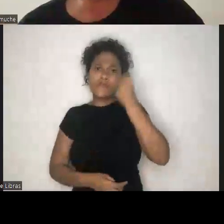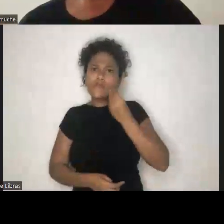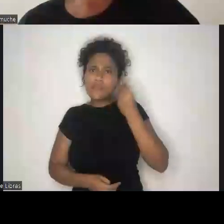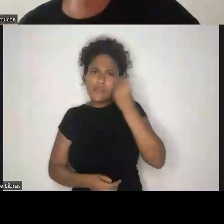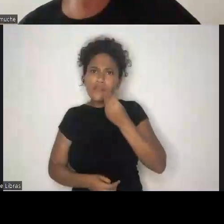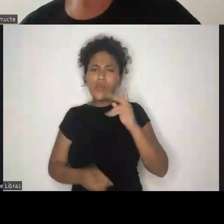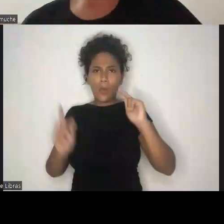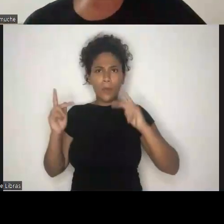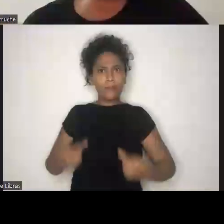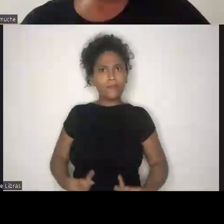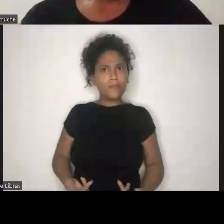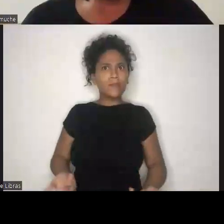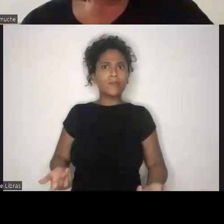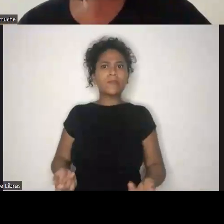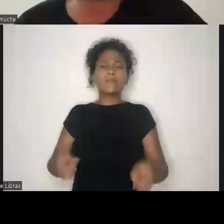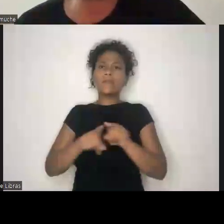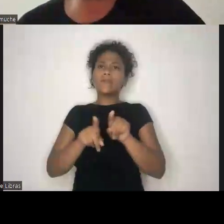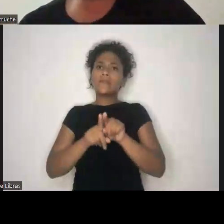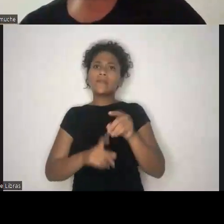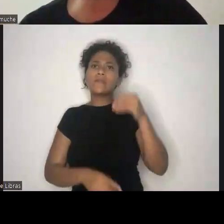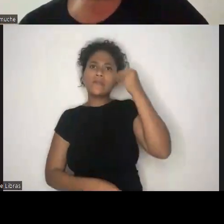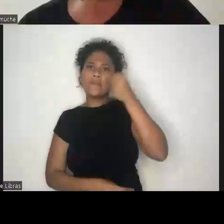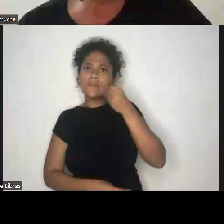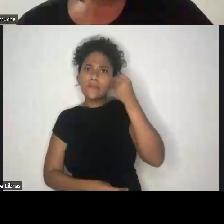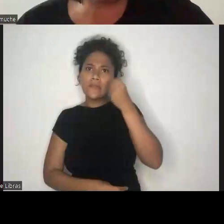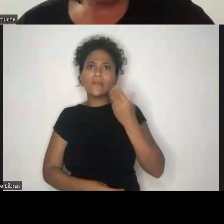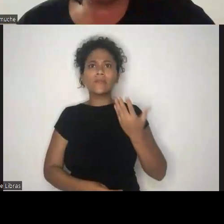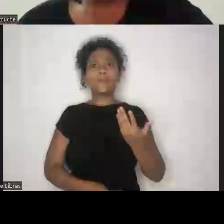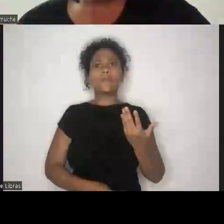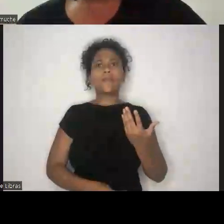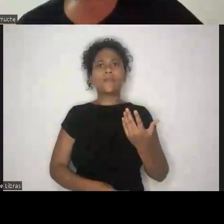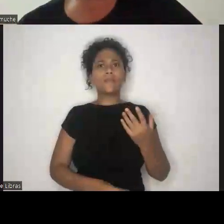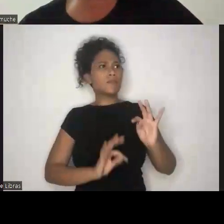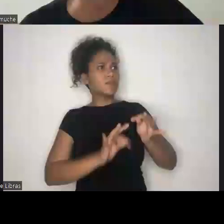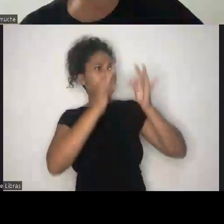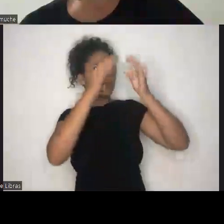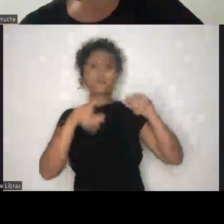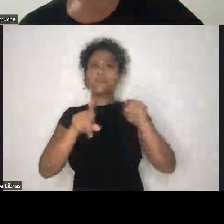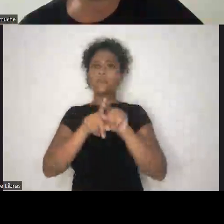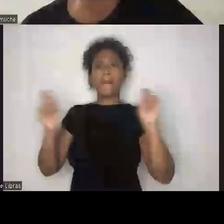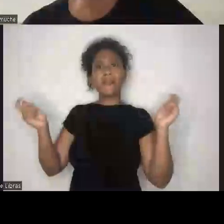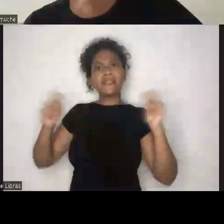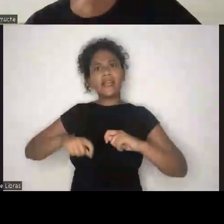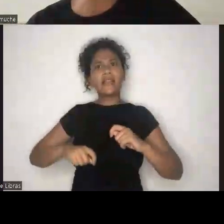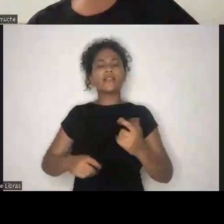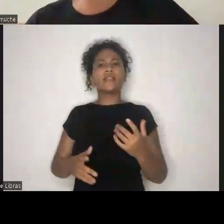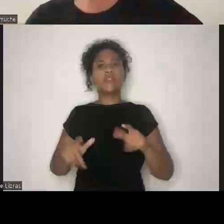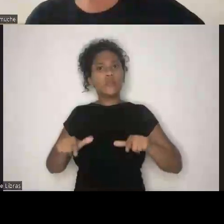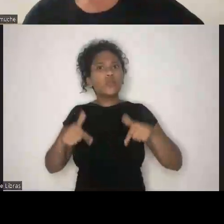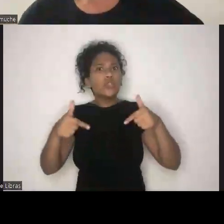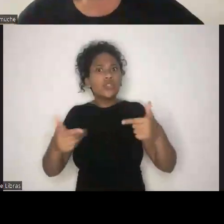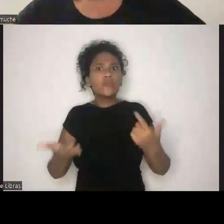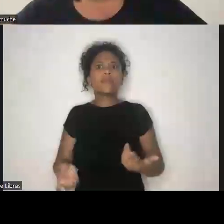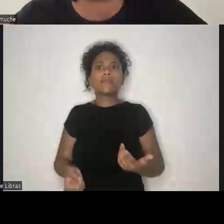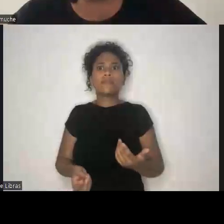com uma relação com a apropriação de tecnologias e a capacidade executiva que tem